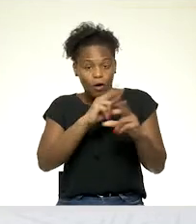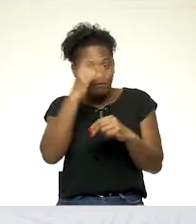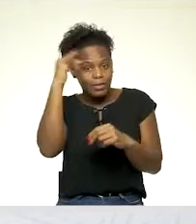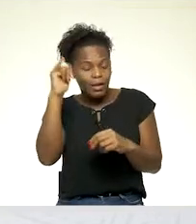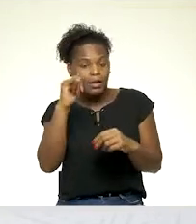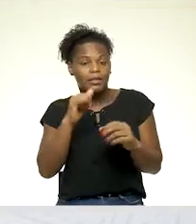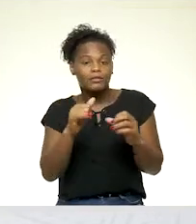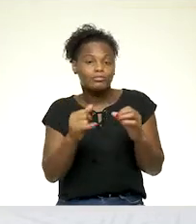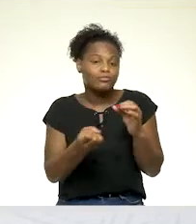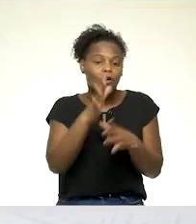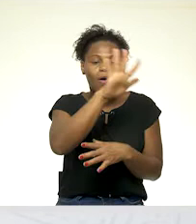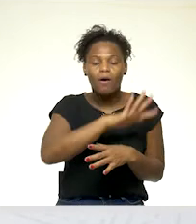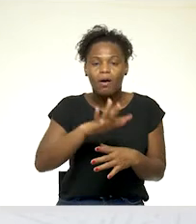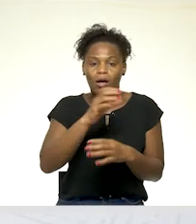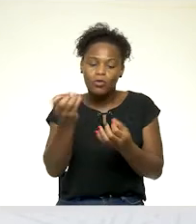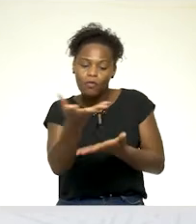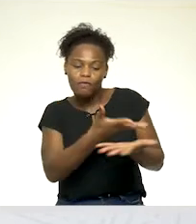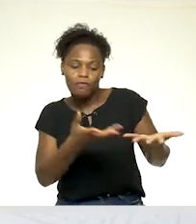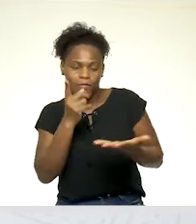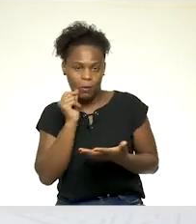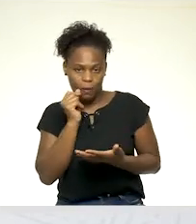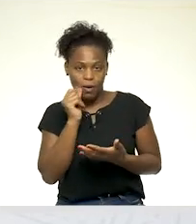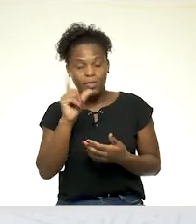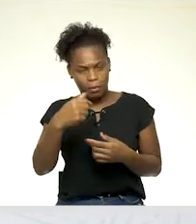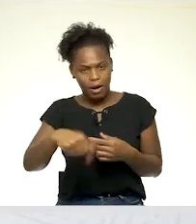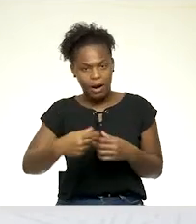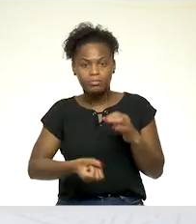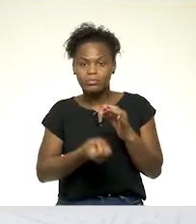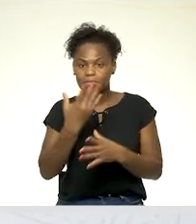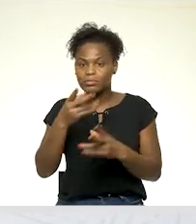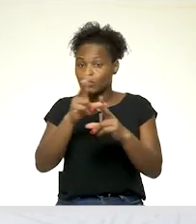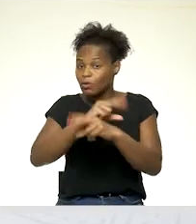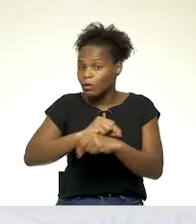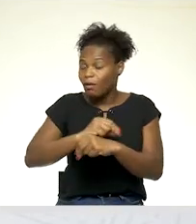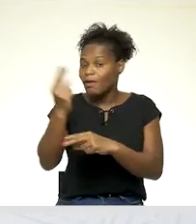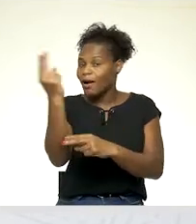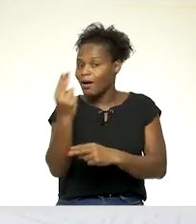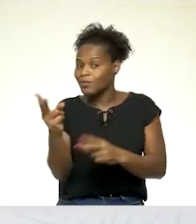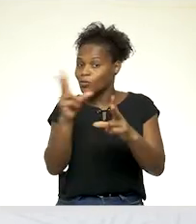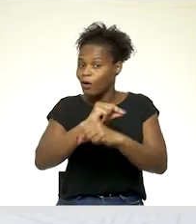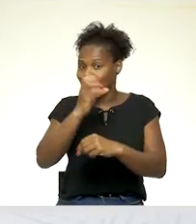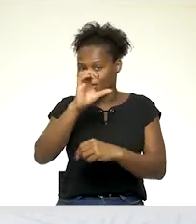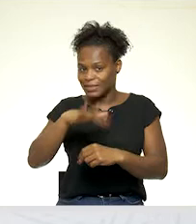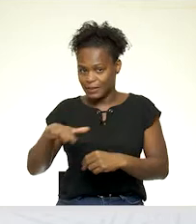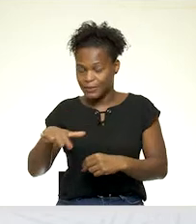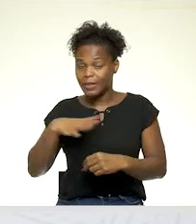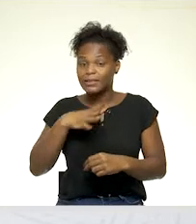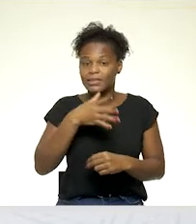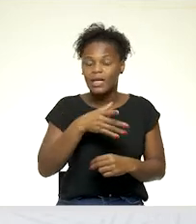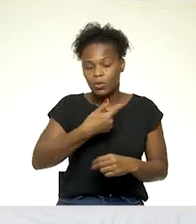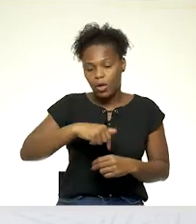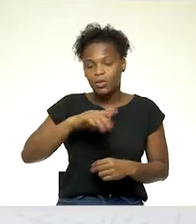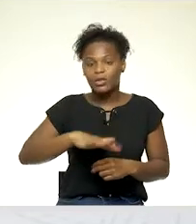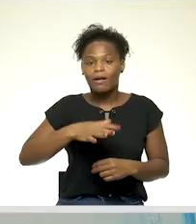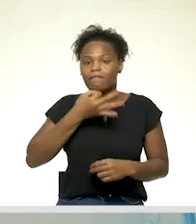de formação e convivência humana. Houve criação de uma nova arte e uma nova ciência, ou seja, estamos a falar